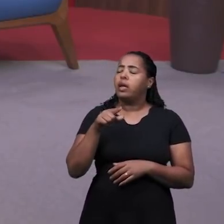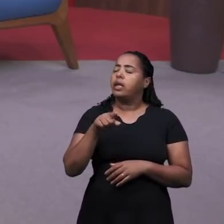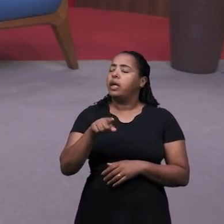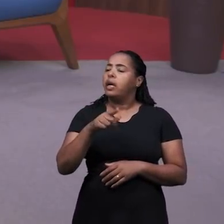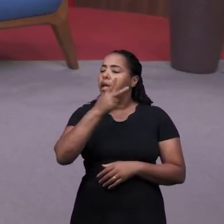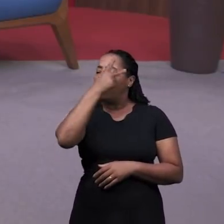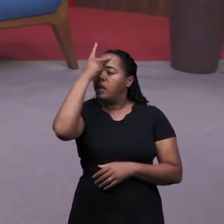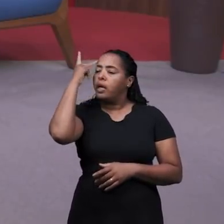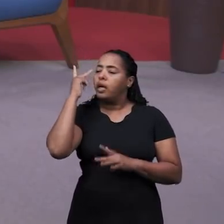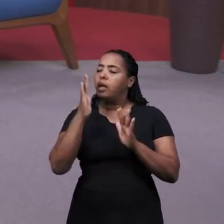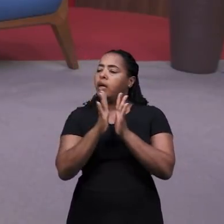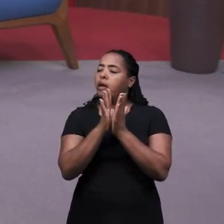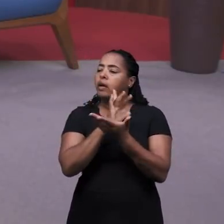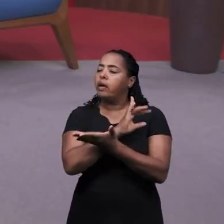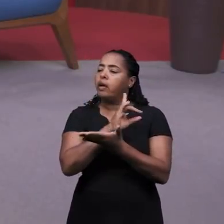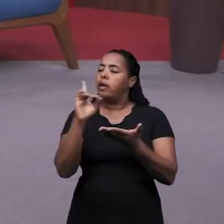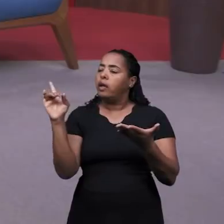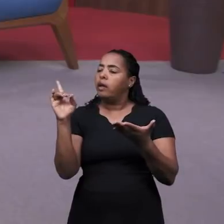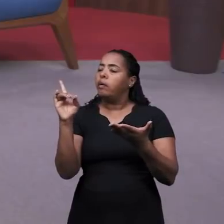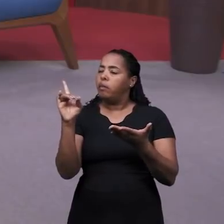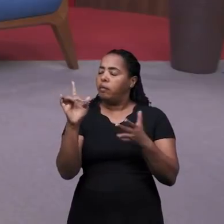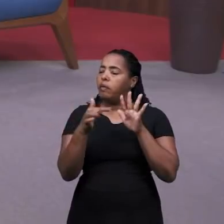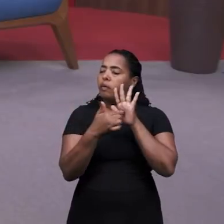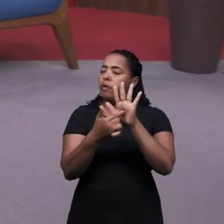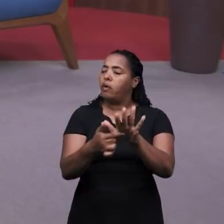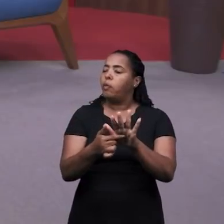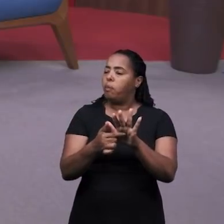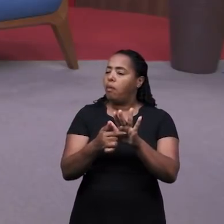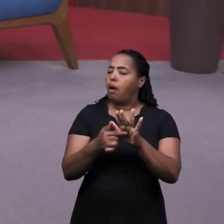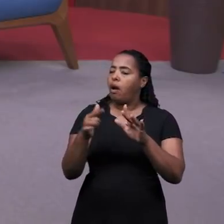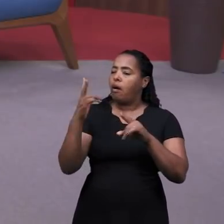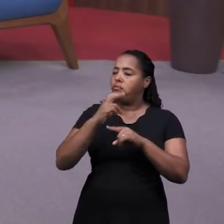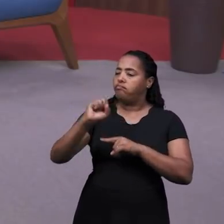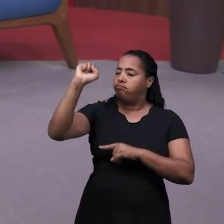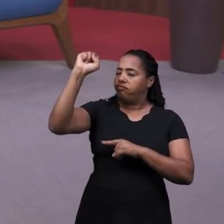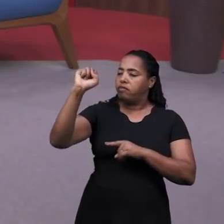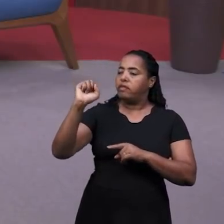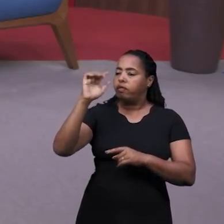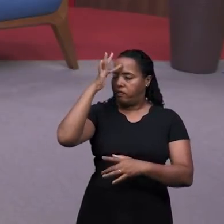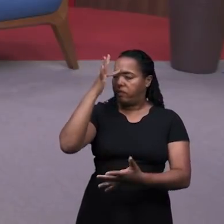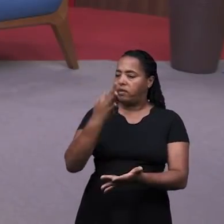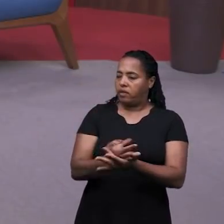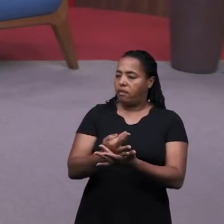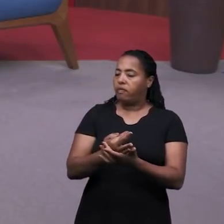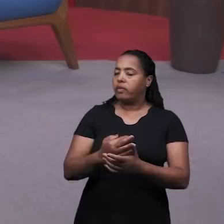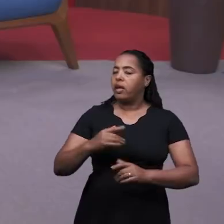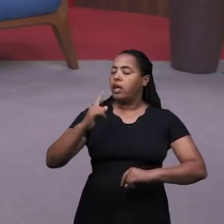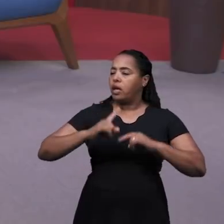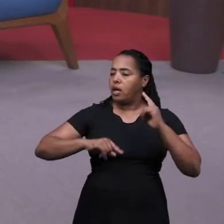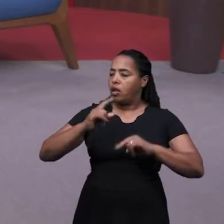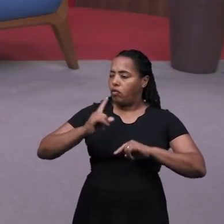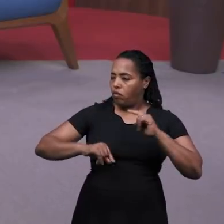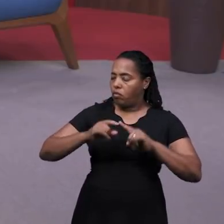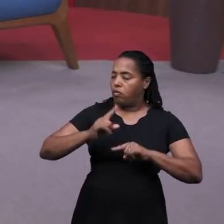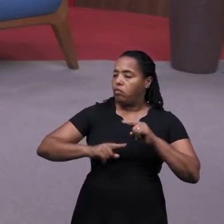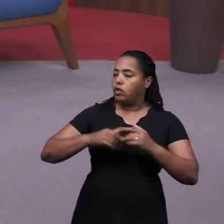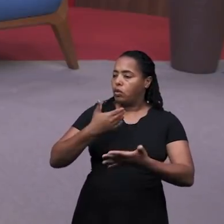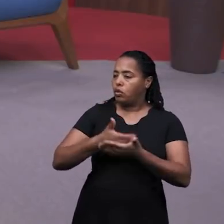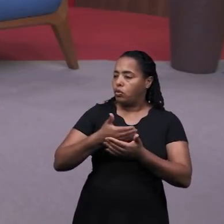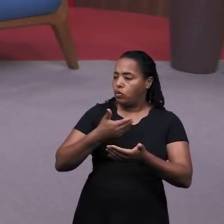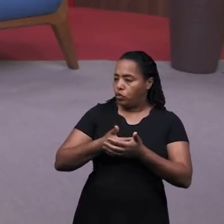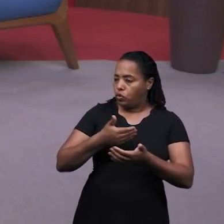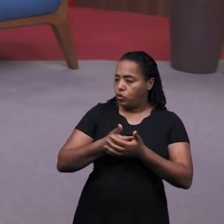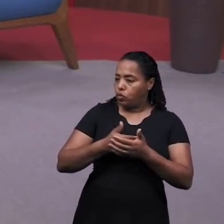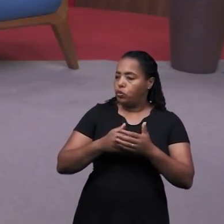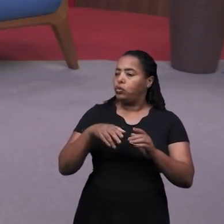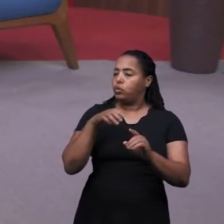de um personagem bíblico, que é tratado por herói da fé e que tem sido objeto de estudo nosso na Escola Bíblica Dominical,